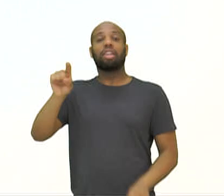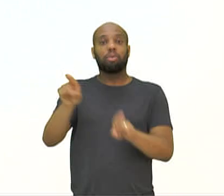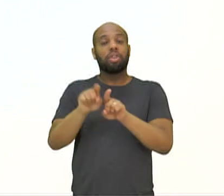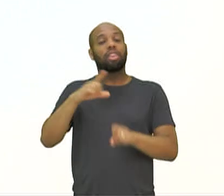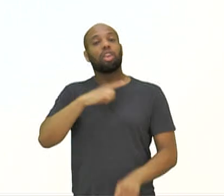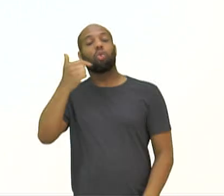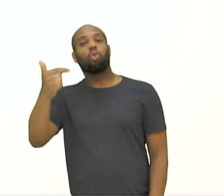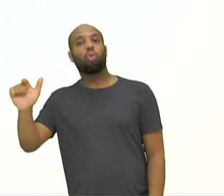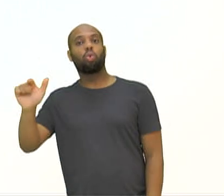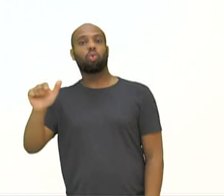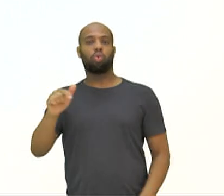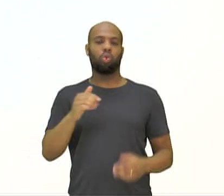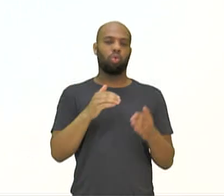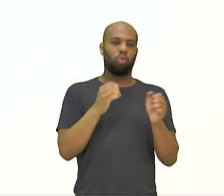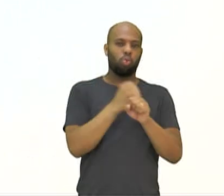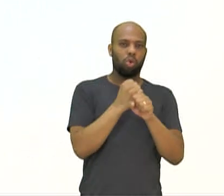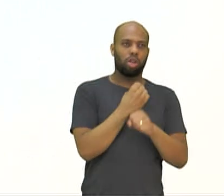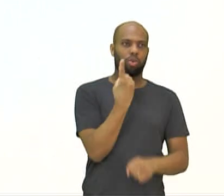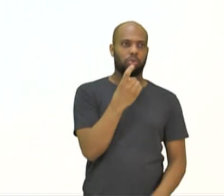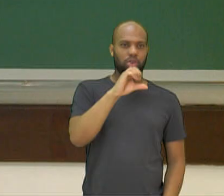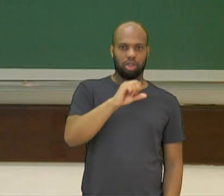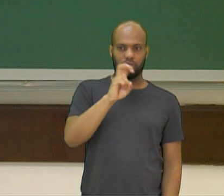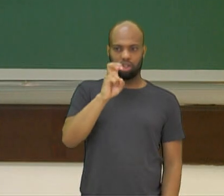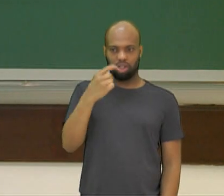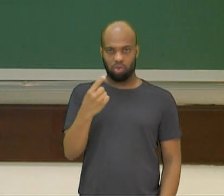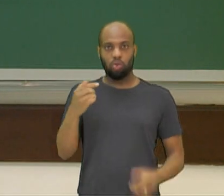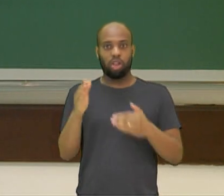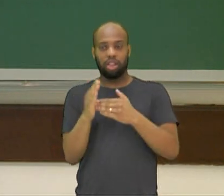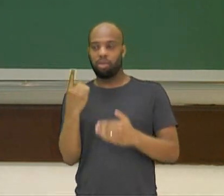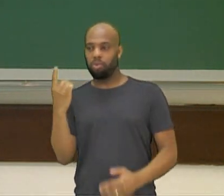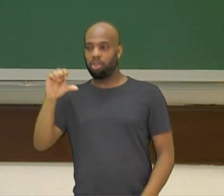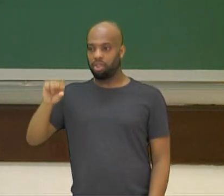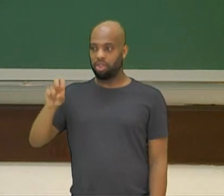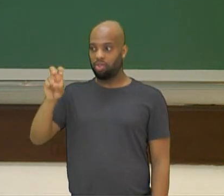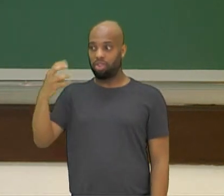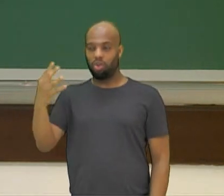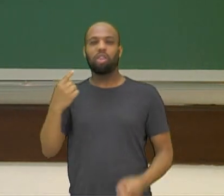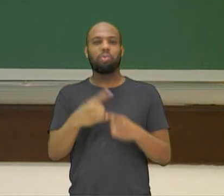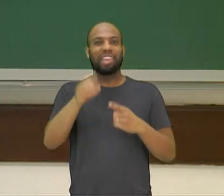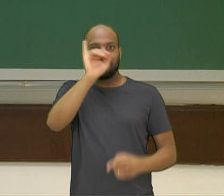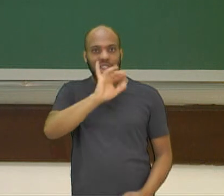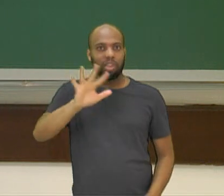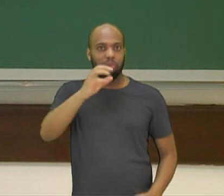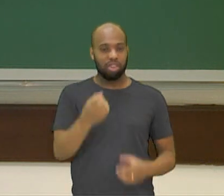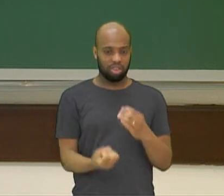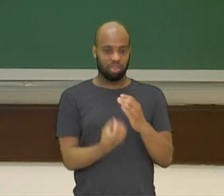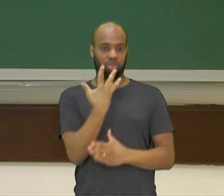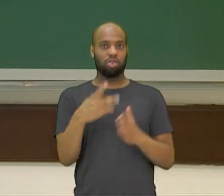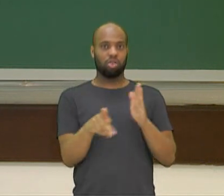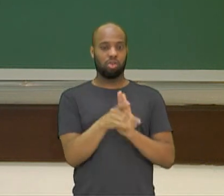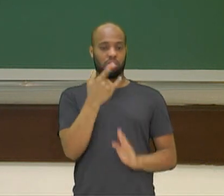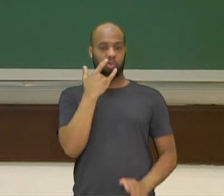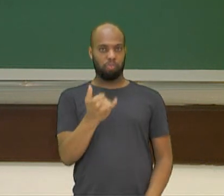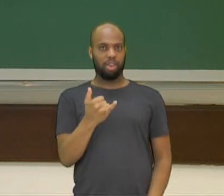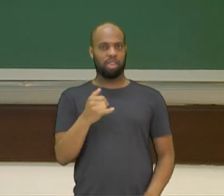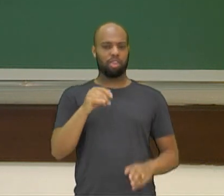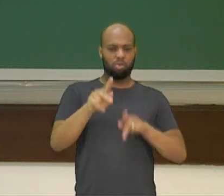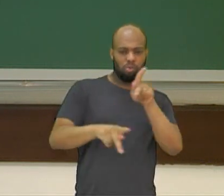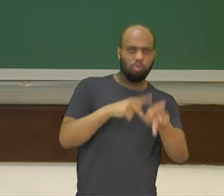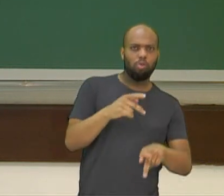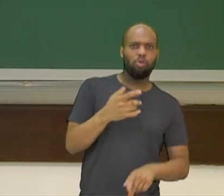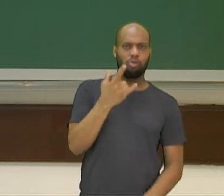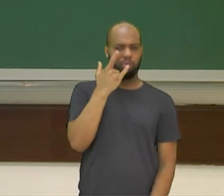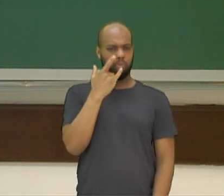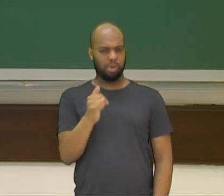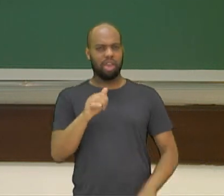54. Isso para a gente ter uma ideia que a criação de uma imagem de pai do povo, pai dos pobres, ela